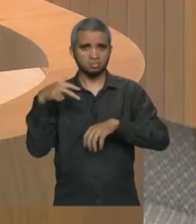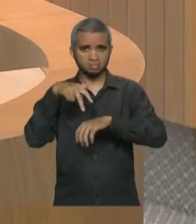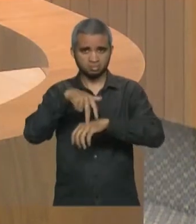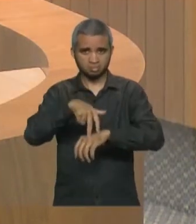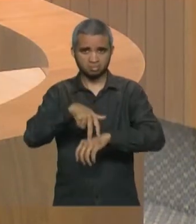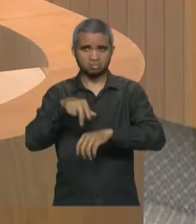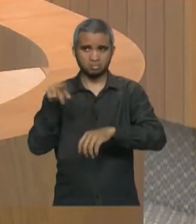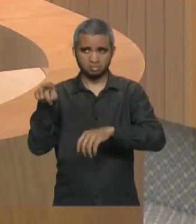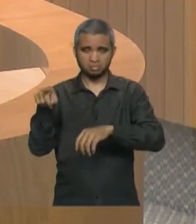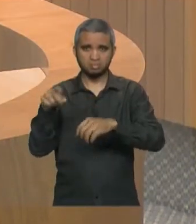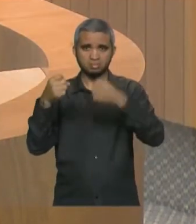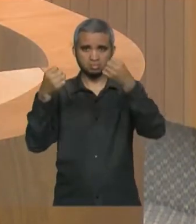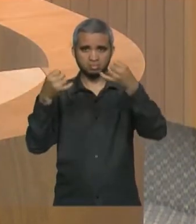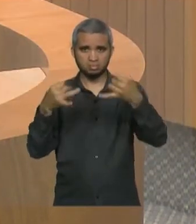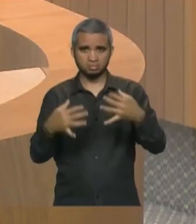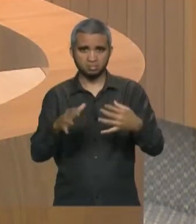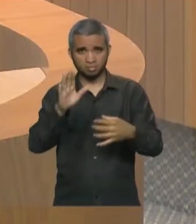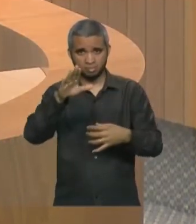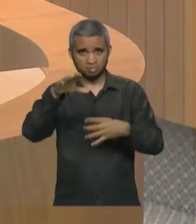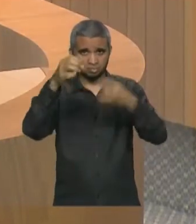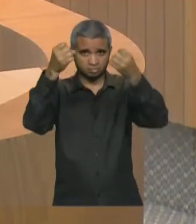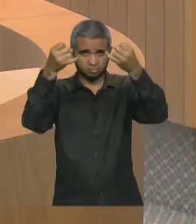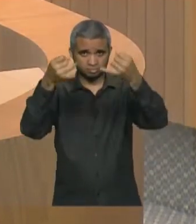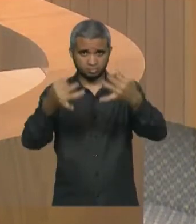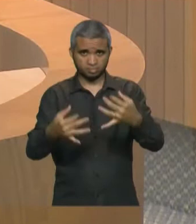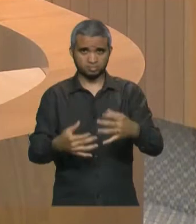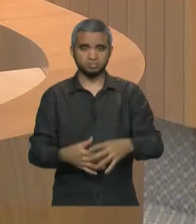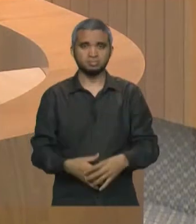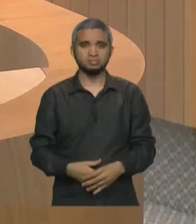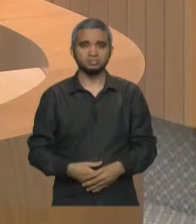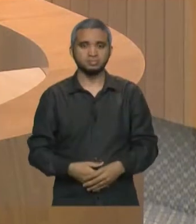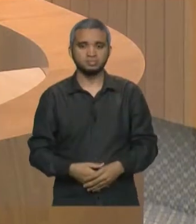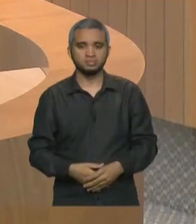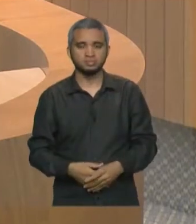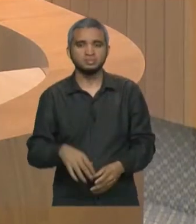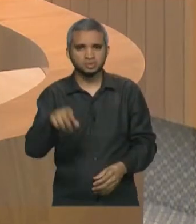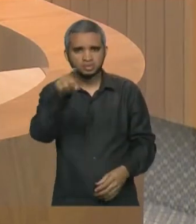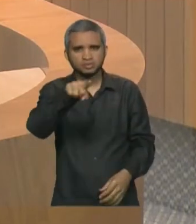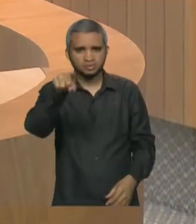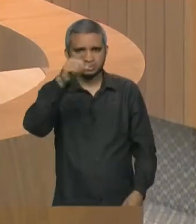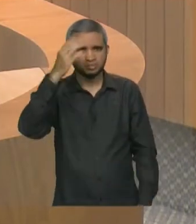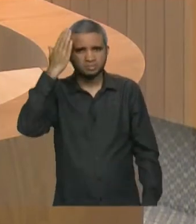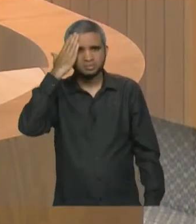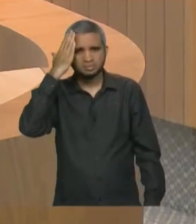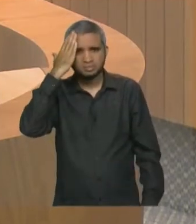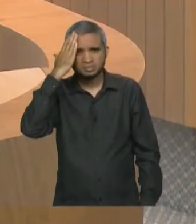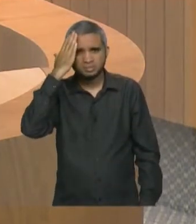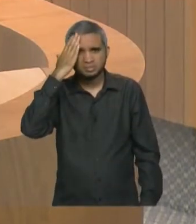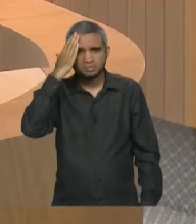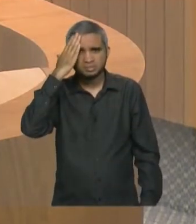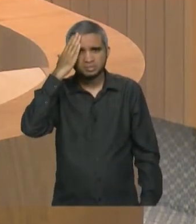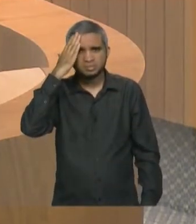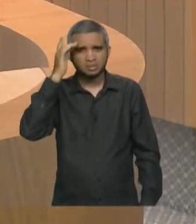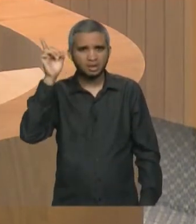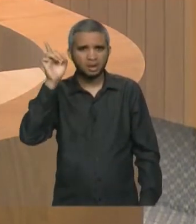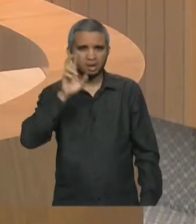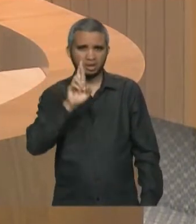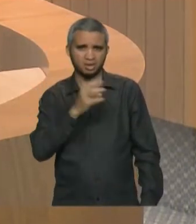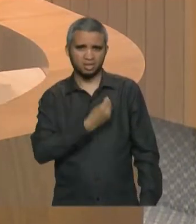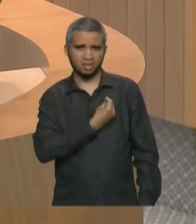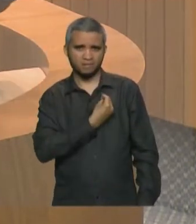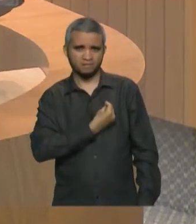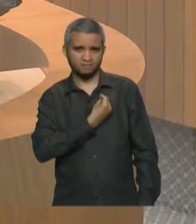denúncia. Olha o que está ocorrendo. Todos os senhores têm conhecimento que o Reviver, a Praia Grande,